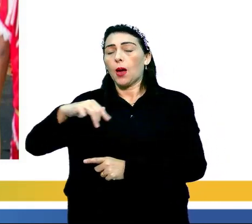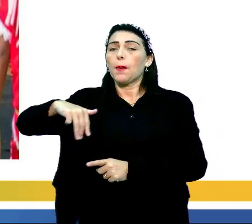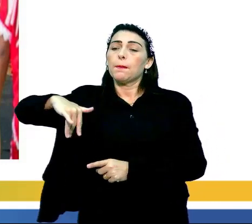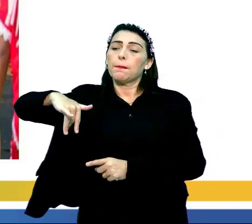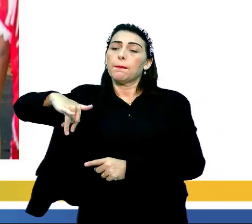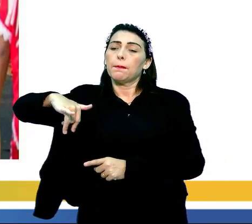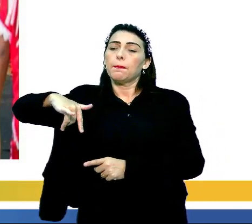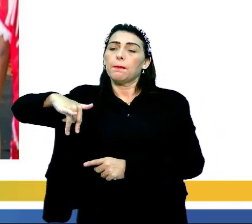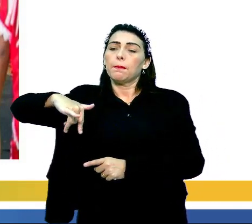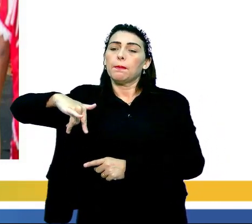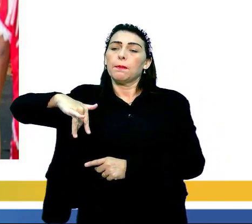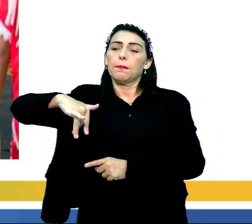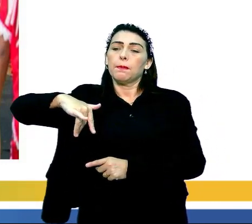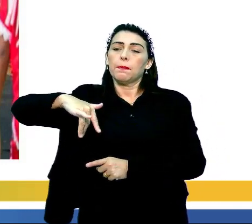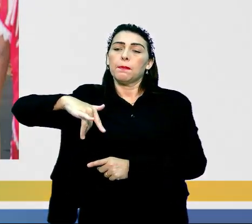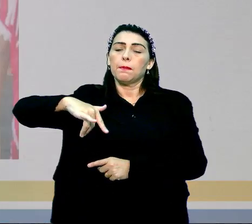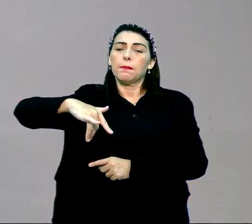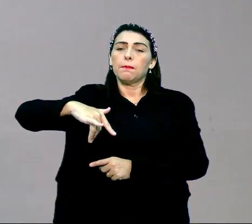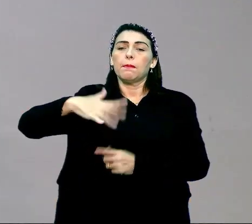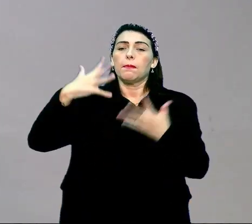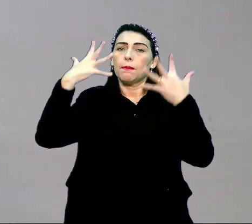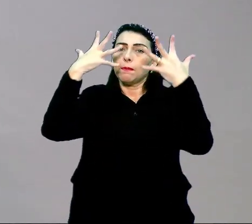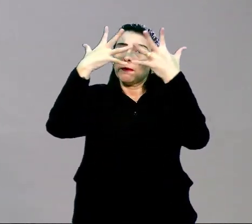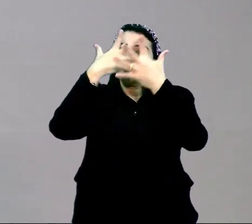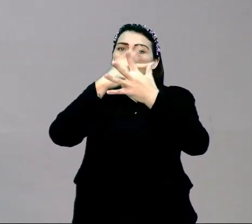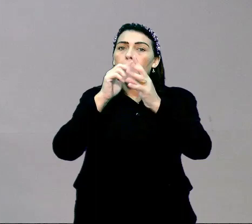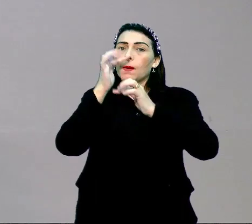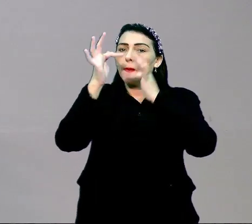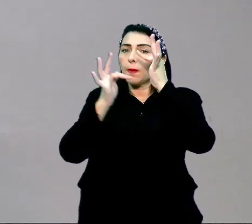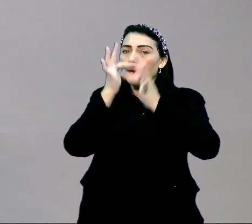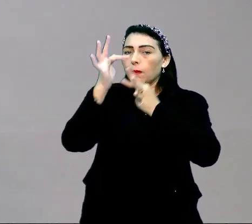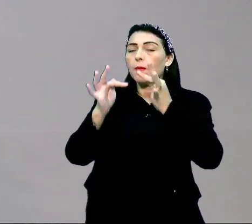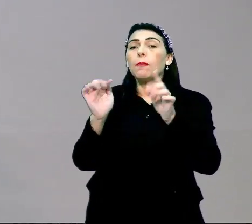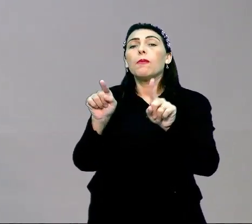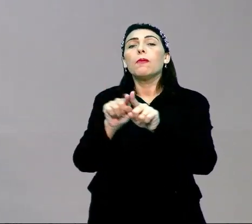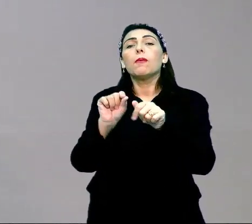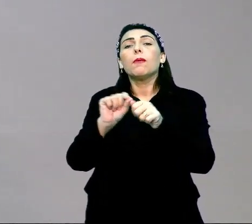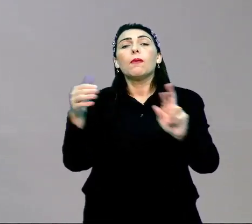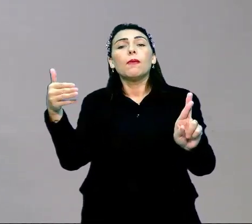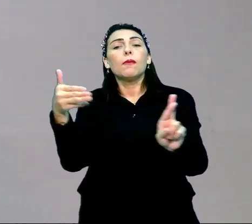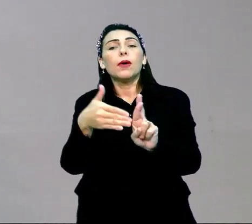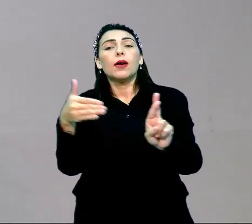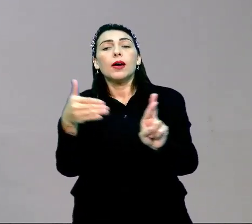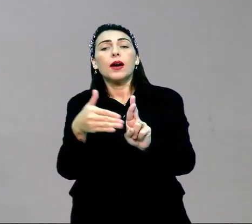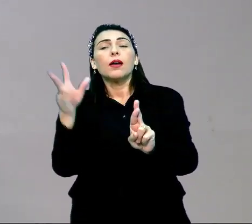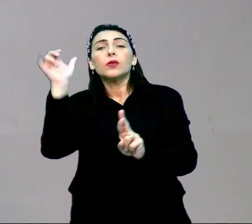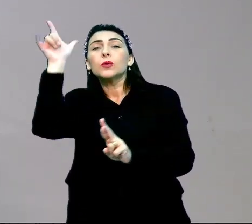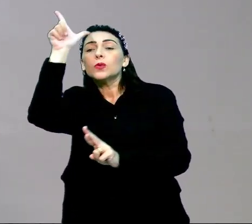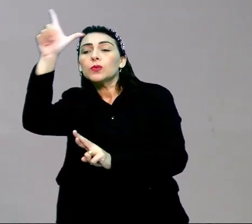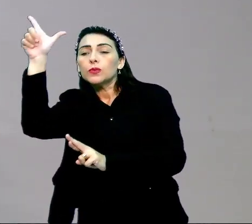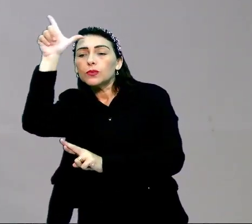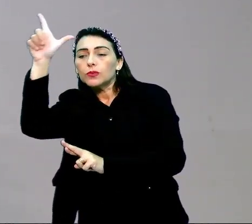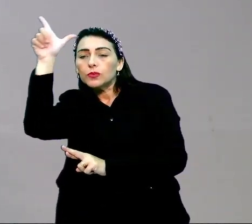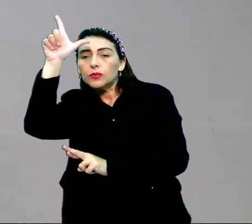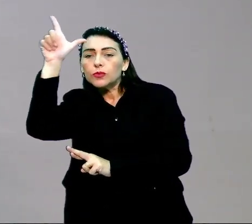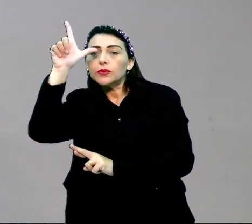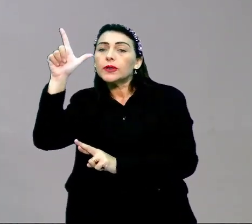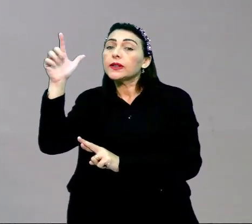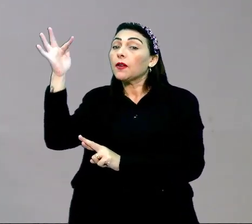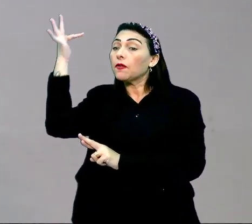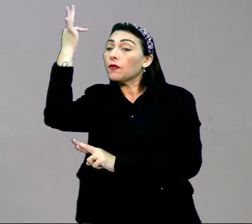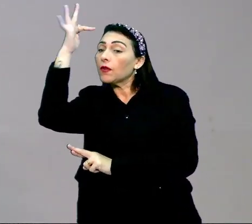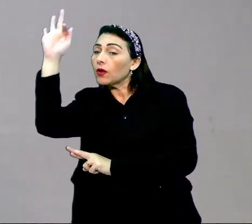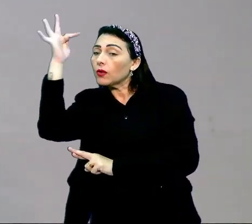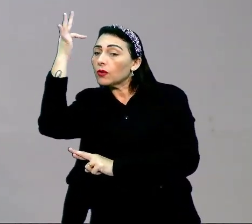aí, é mais colorido, florido, porque faz referência a um aspecto lendário. Esse folclore que